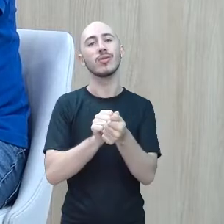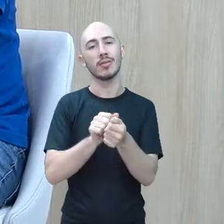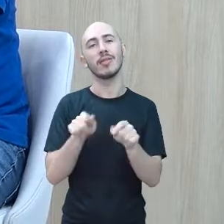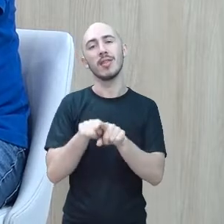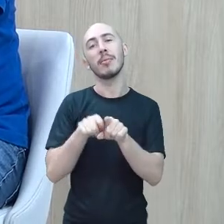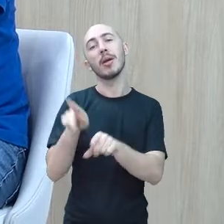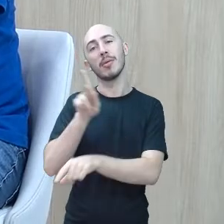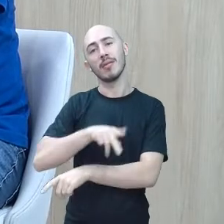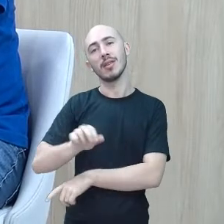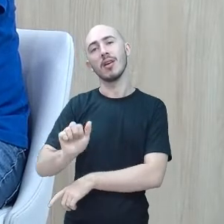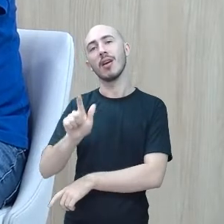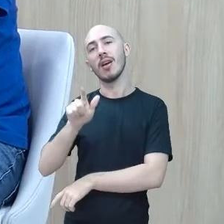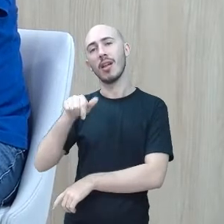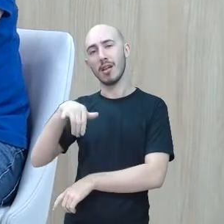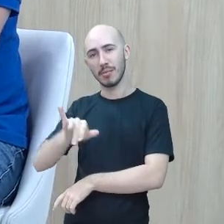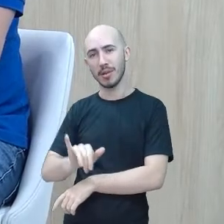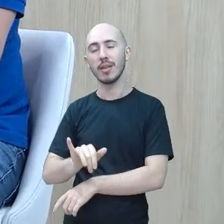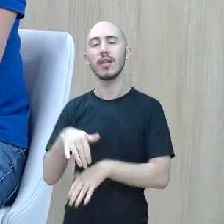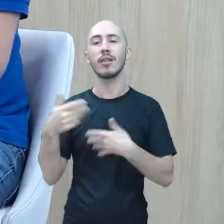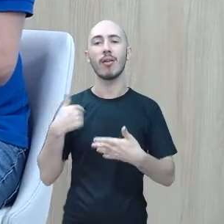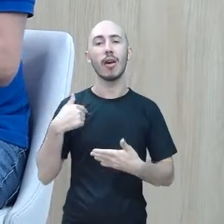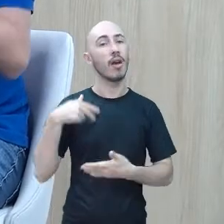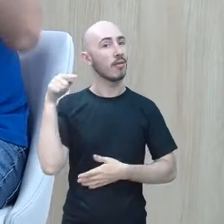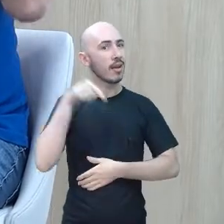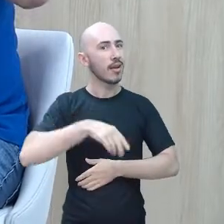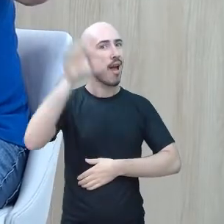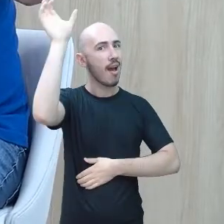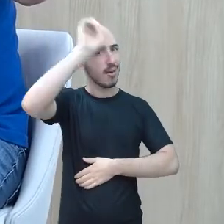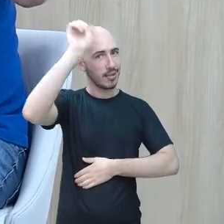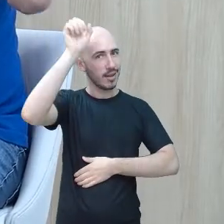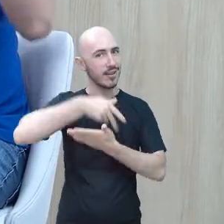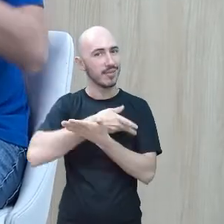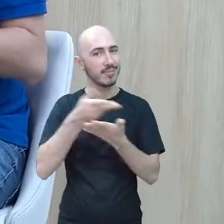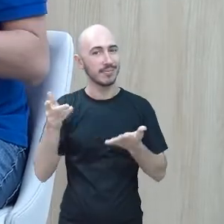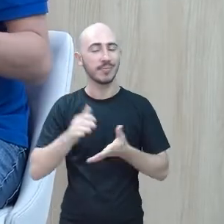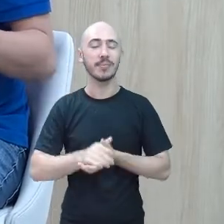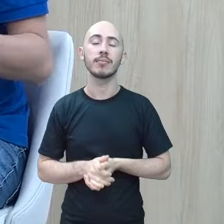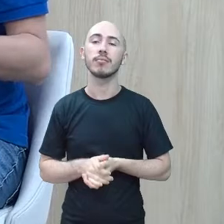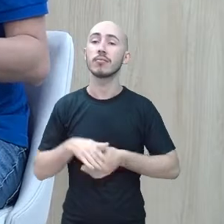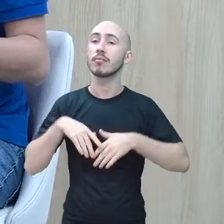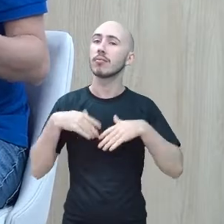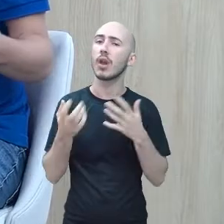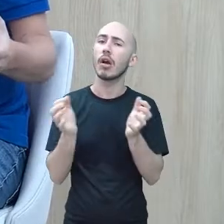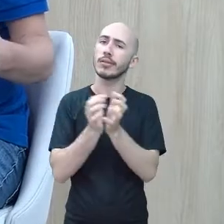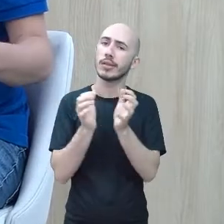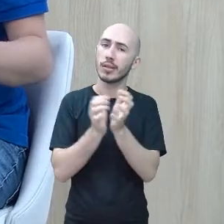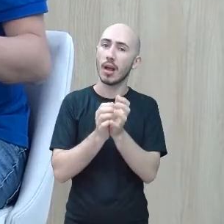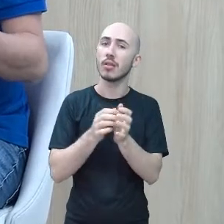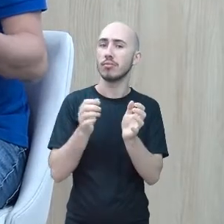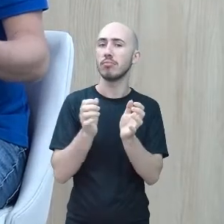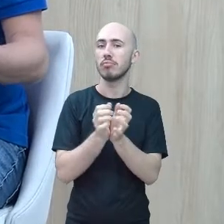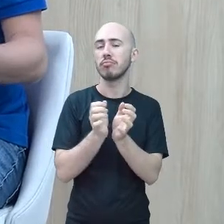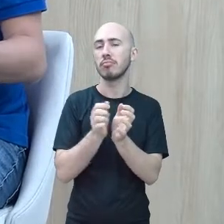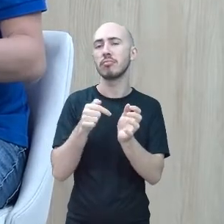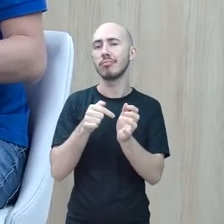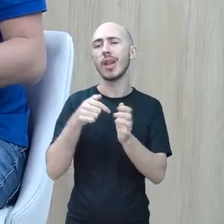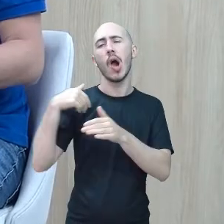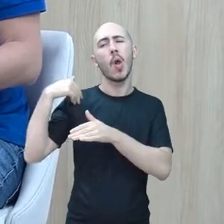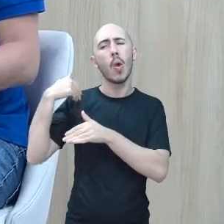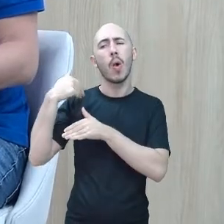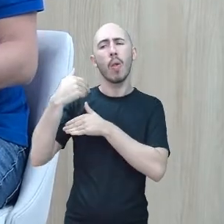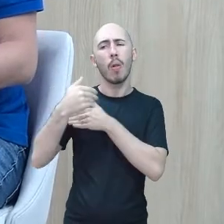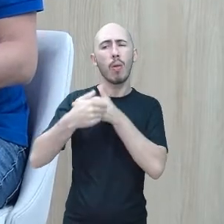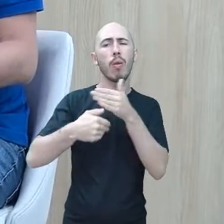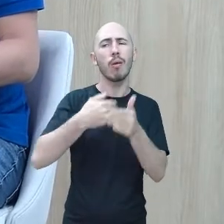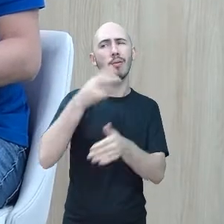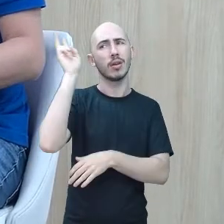Alami também, né? E vim aqui para aprender, né? Olha só, gente, a cidade do Recife, né, com outras cidades, passaram por uma série de intervenções ao